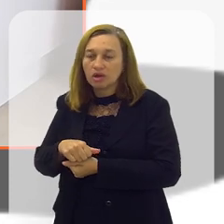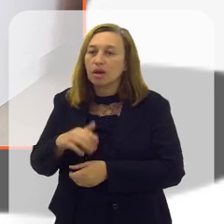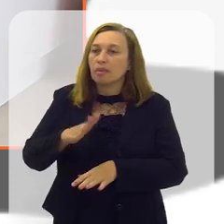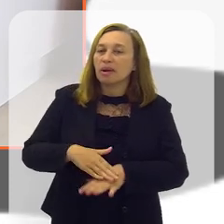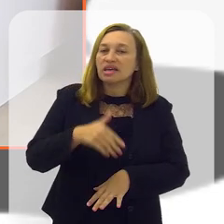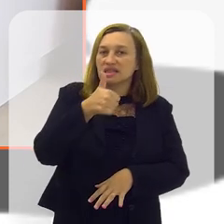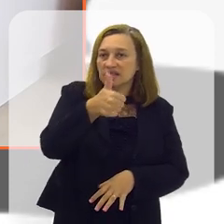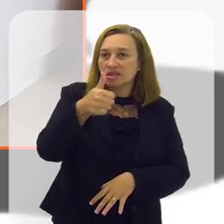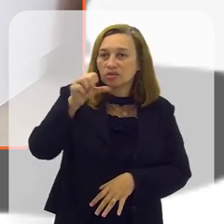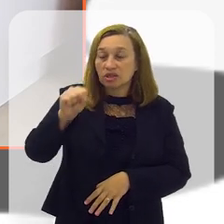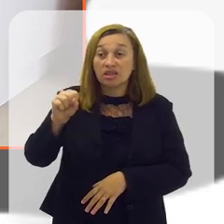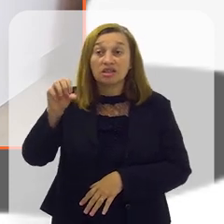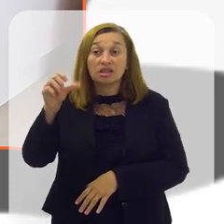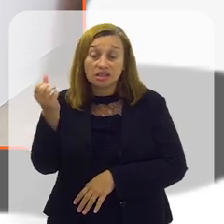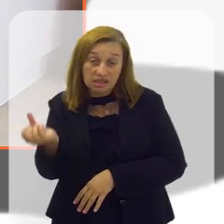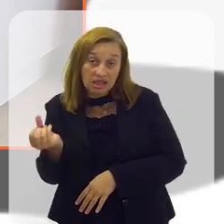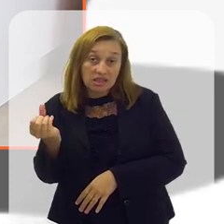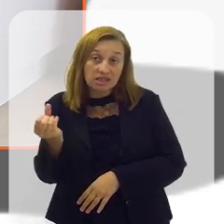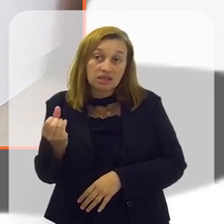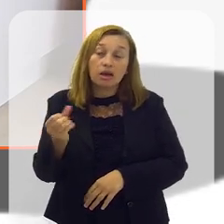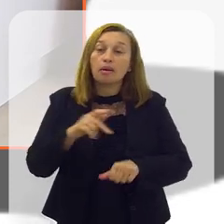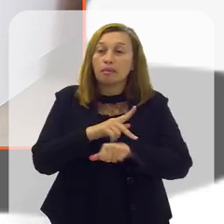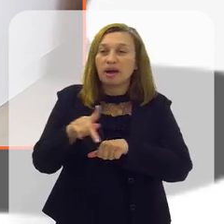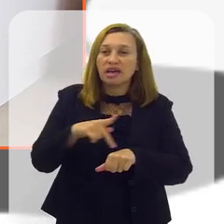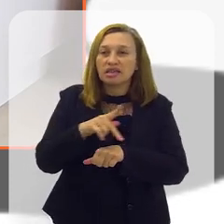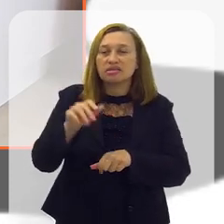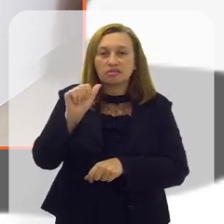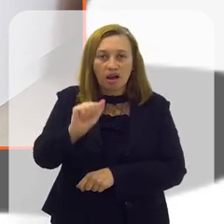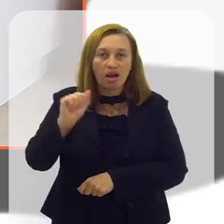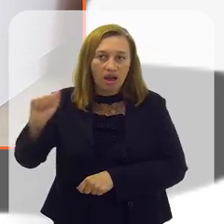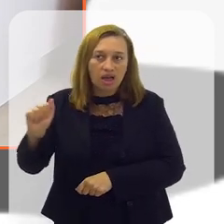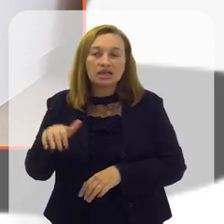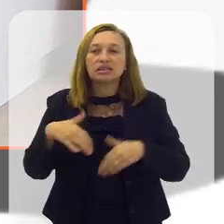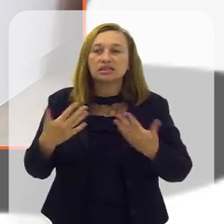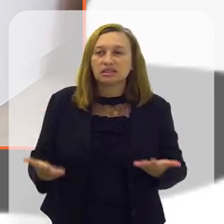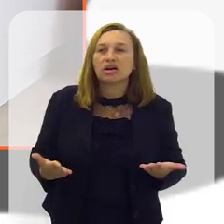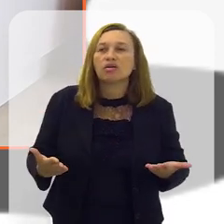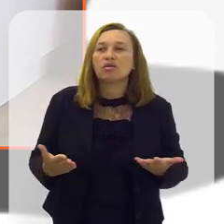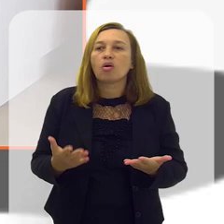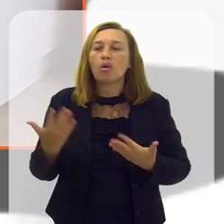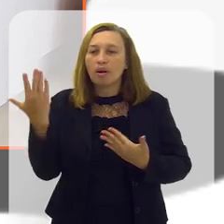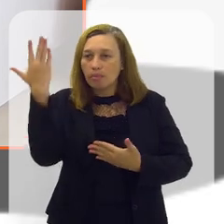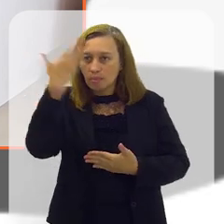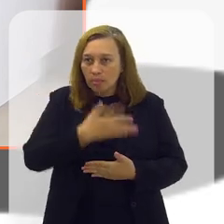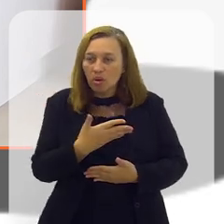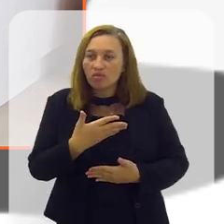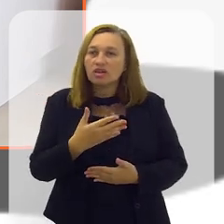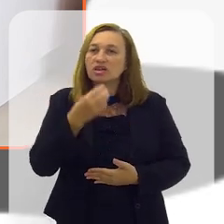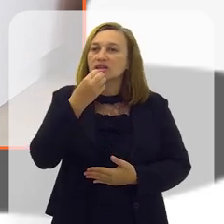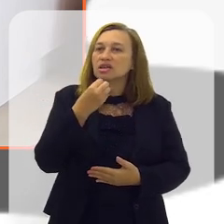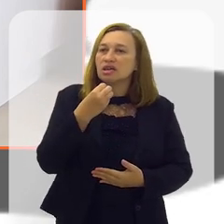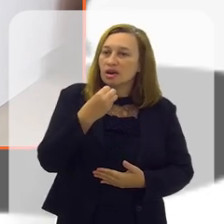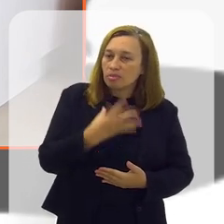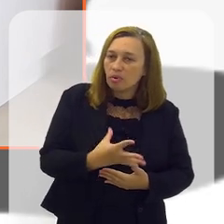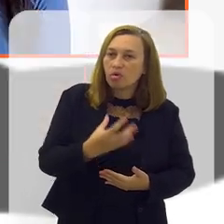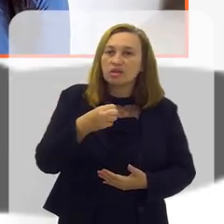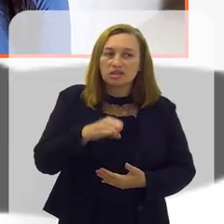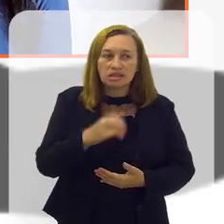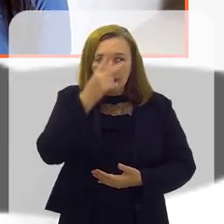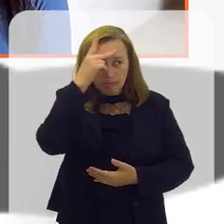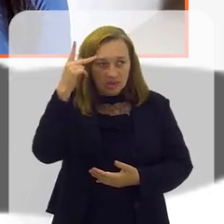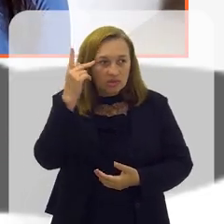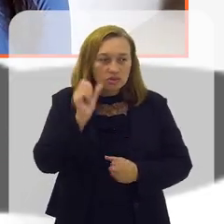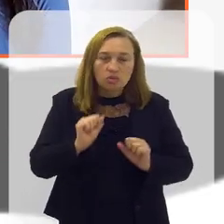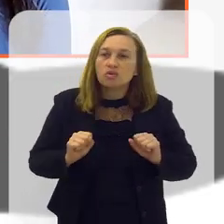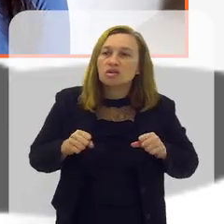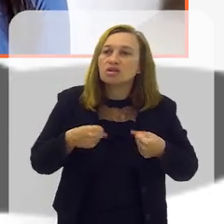mais de 186 países em alcoólicos, de alcoólicos anônimos. É, então, eu acho que é uma prova de que funciona se a pessoa